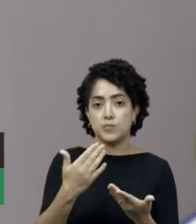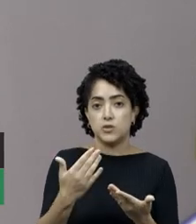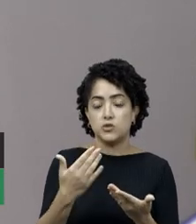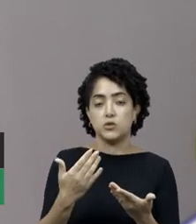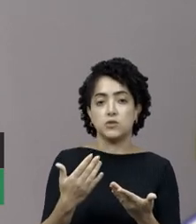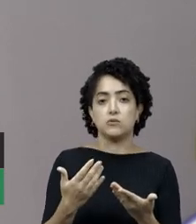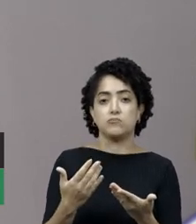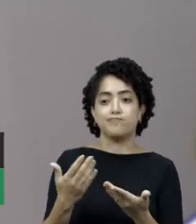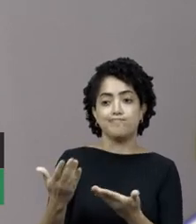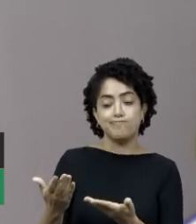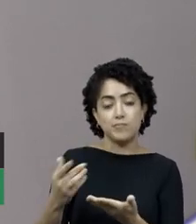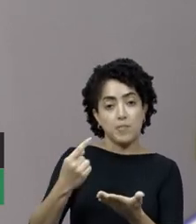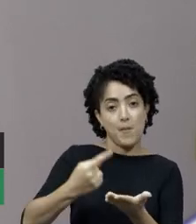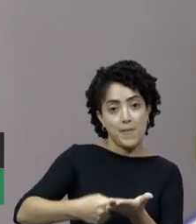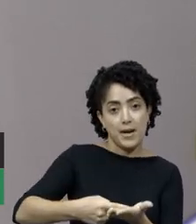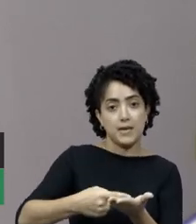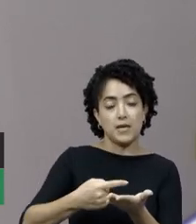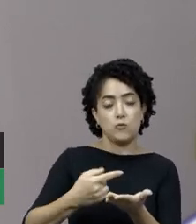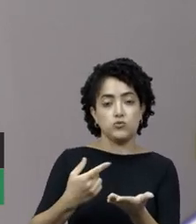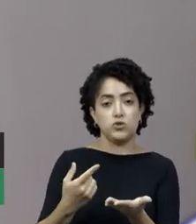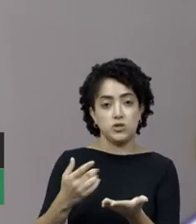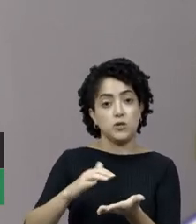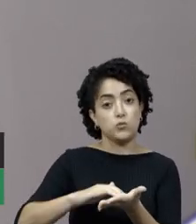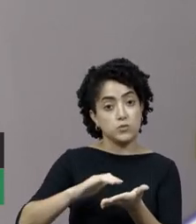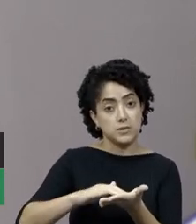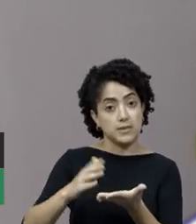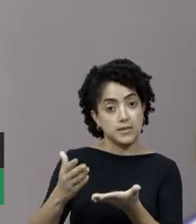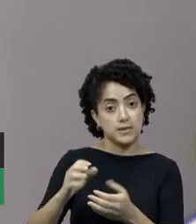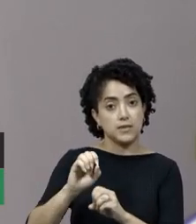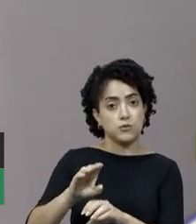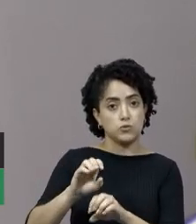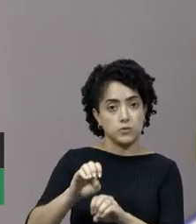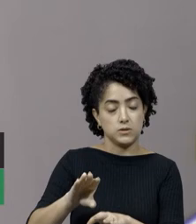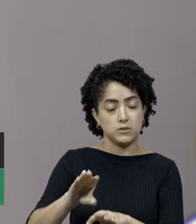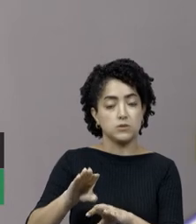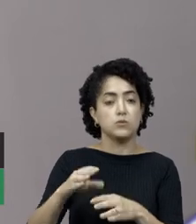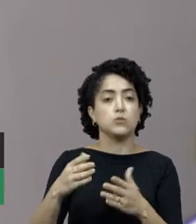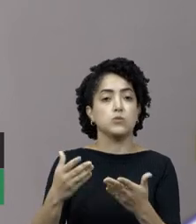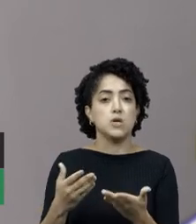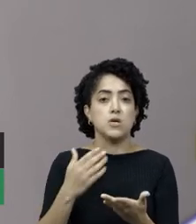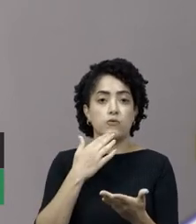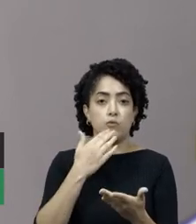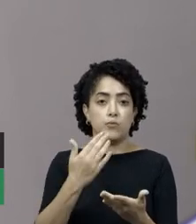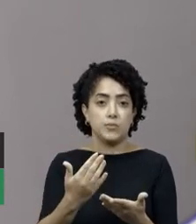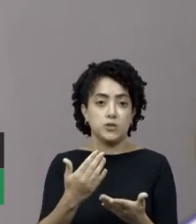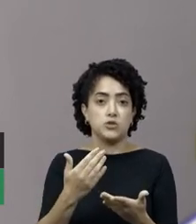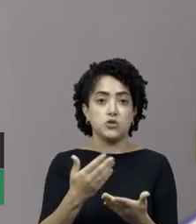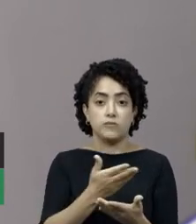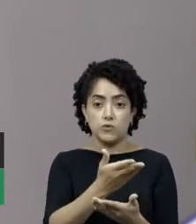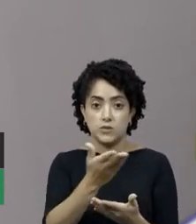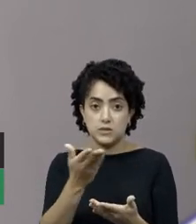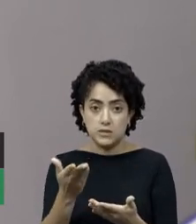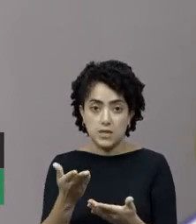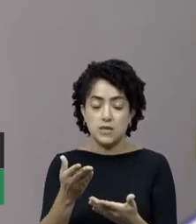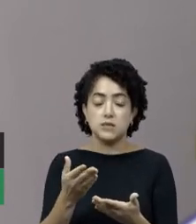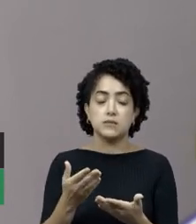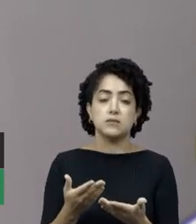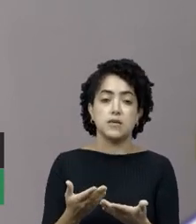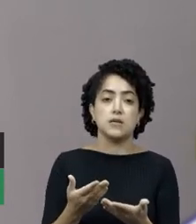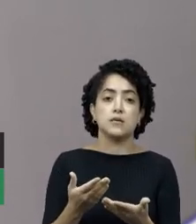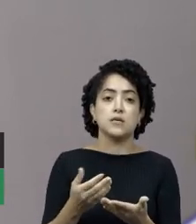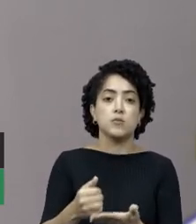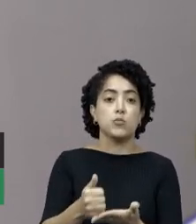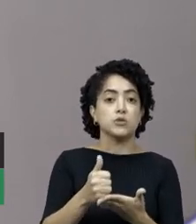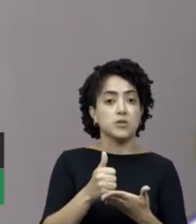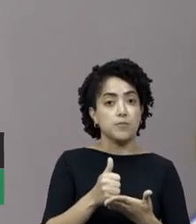com o secretário de Educação, né? Até vou pedir aos parlamentares ali da nossa região